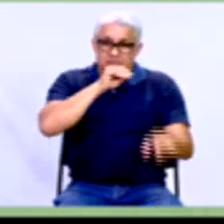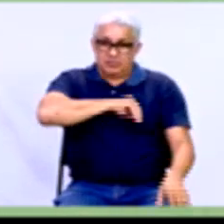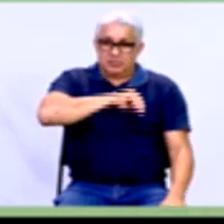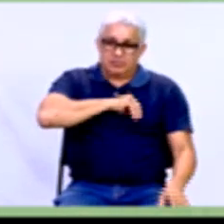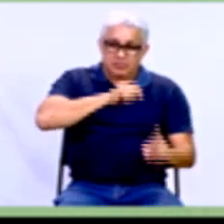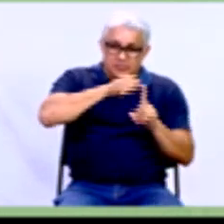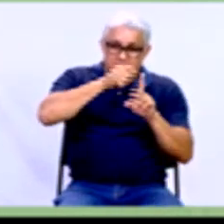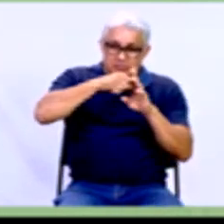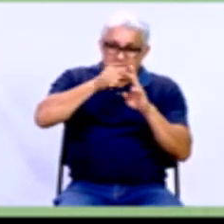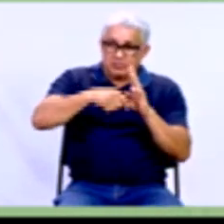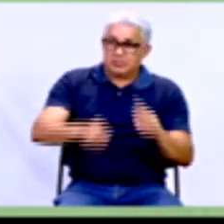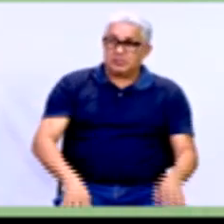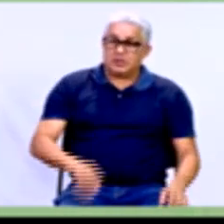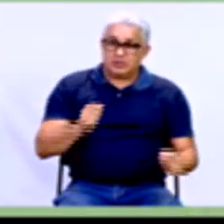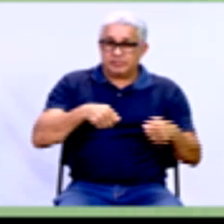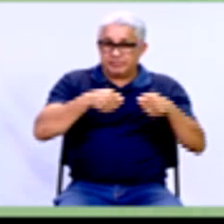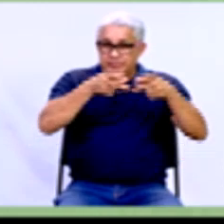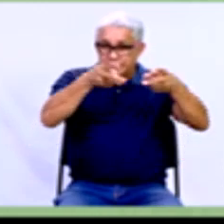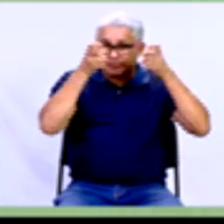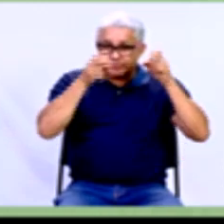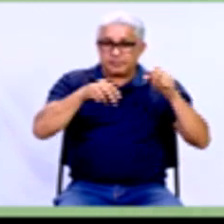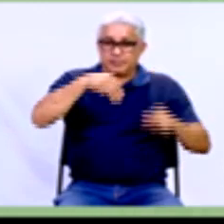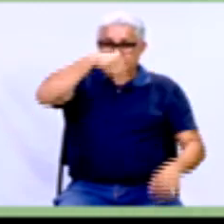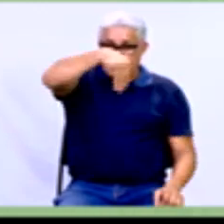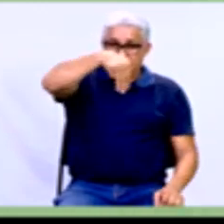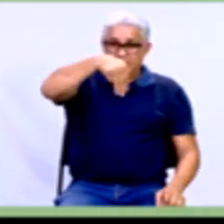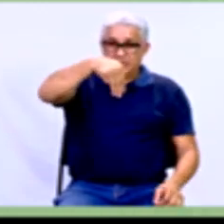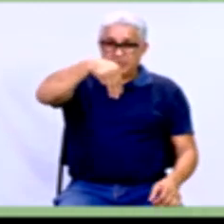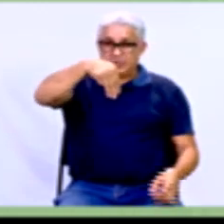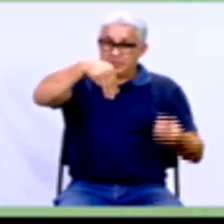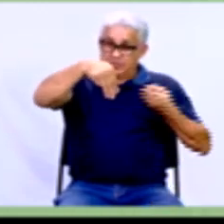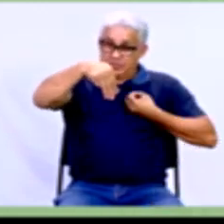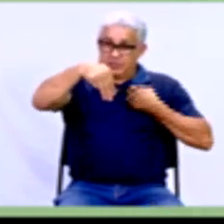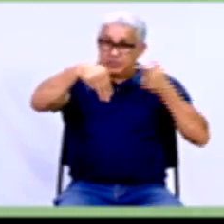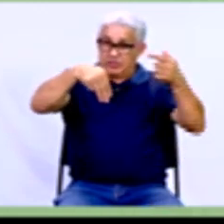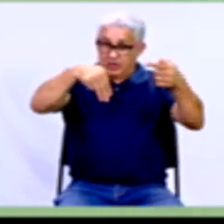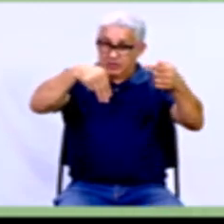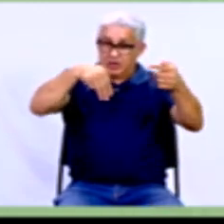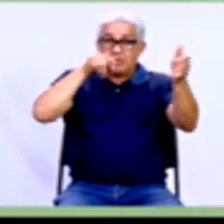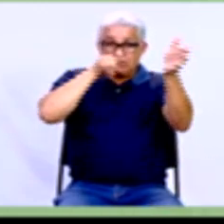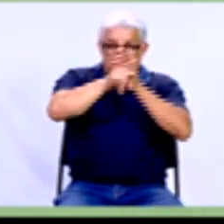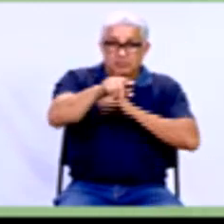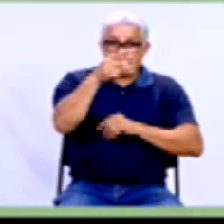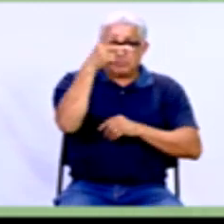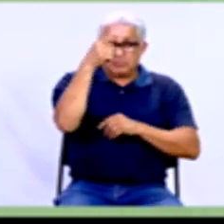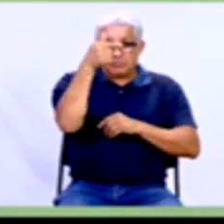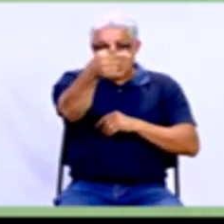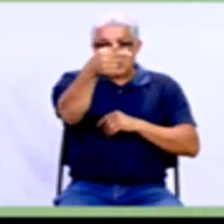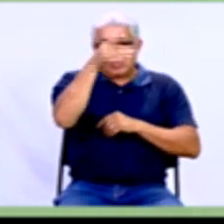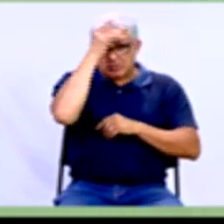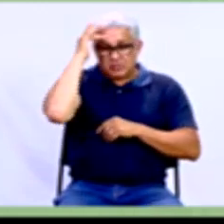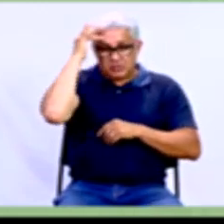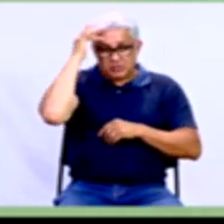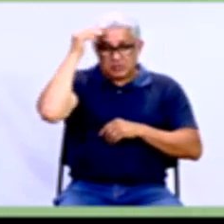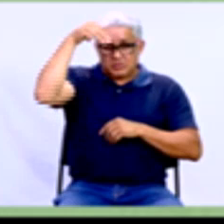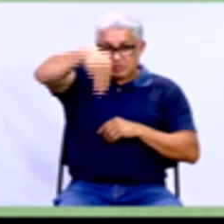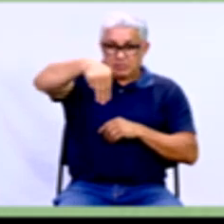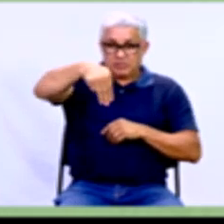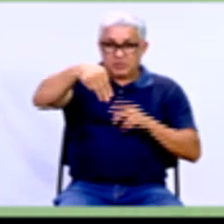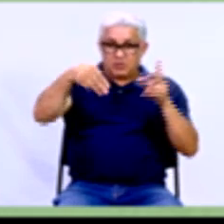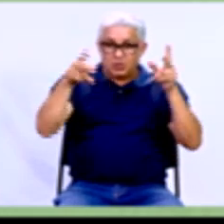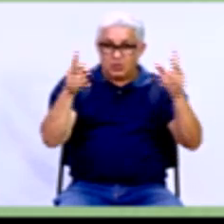consegue ver que o nosso N é 7. A gente perguntou para 7 pessoas, então o número da nossa amostra é 7,